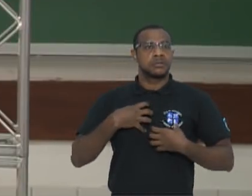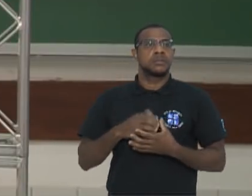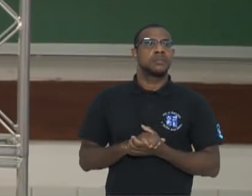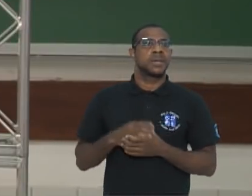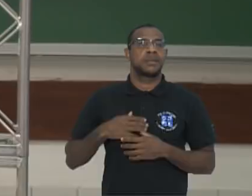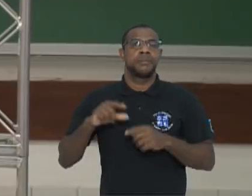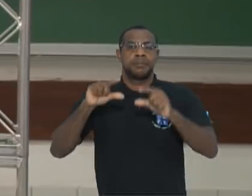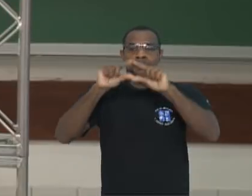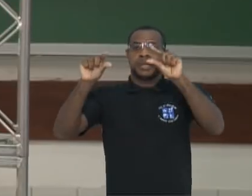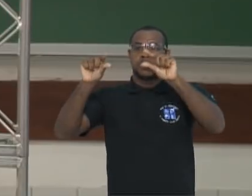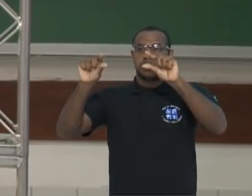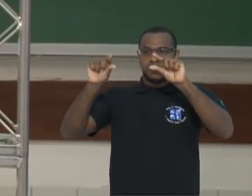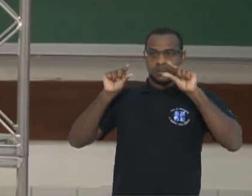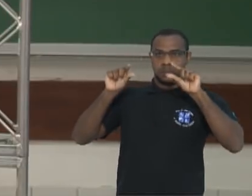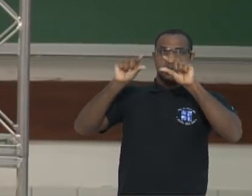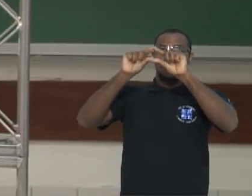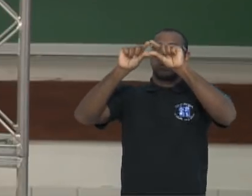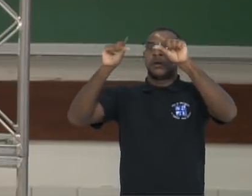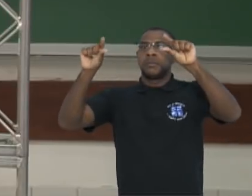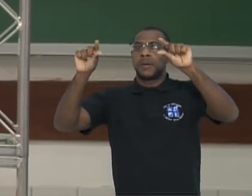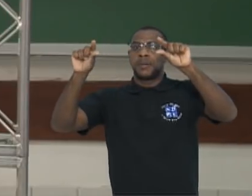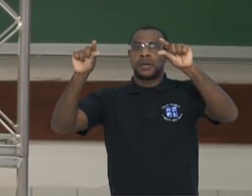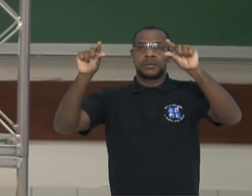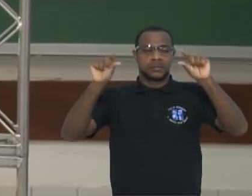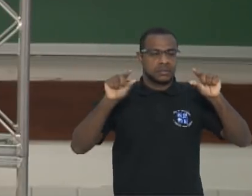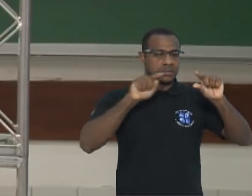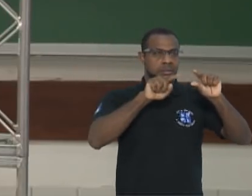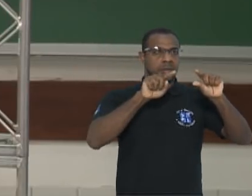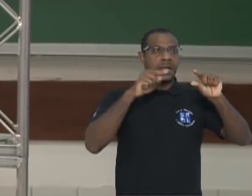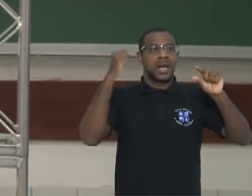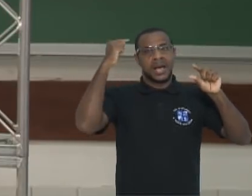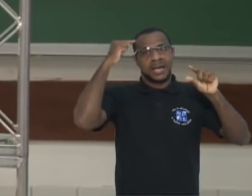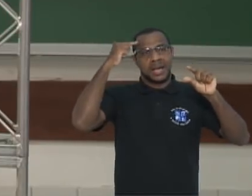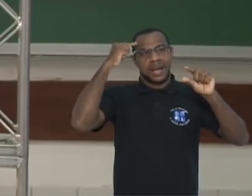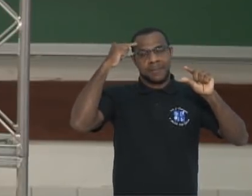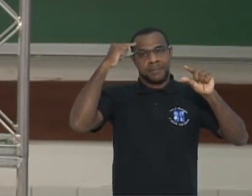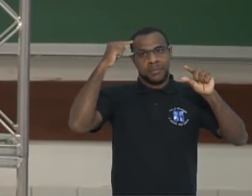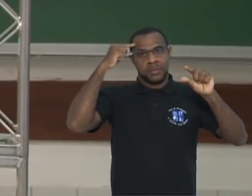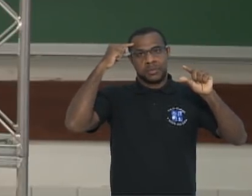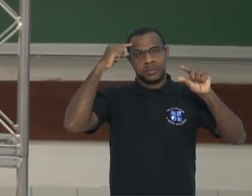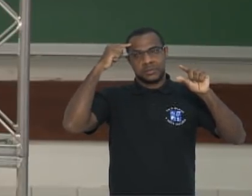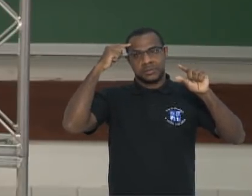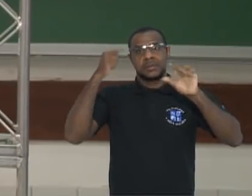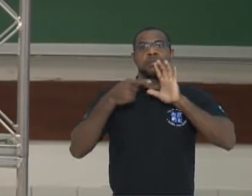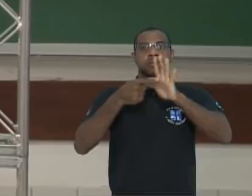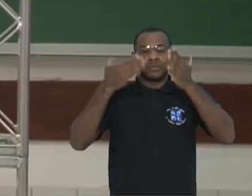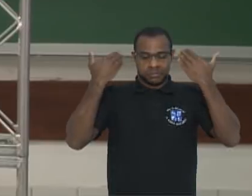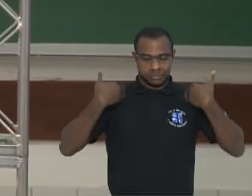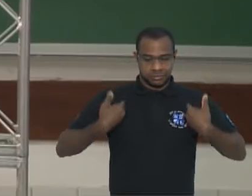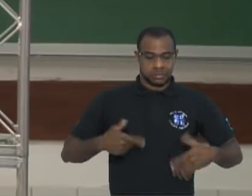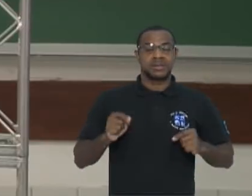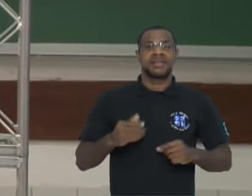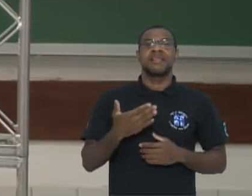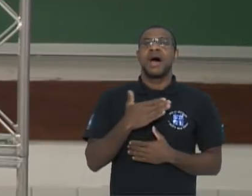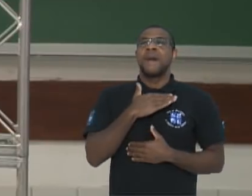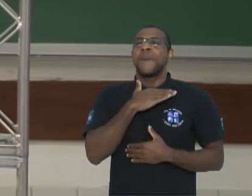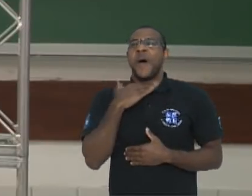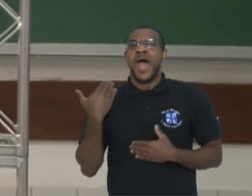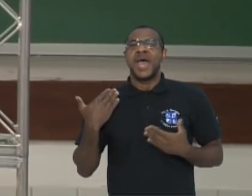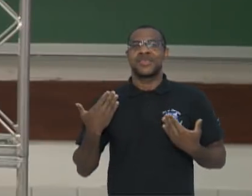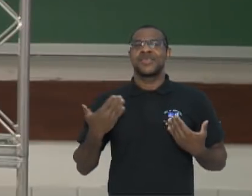o todo, né? Uma parte, qual parte do corpo? Nesse caso a cabeça, e ilustrou o todo da menina que estava morrendo de calor naquele